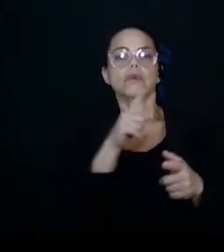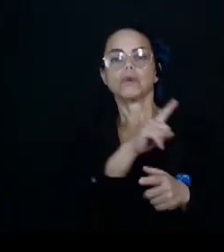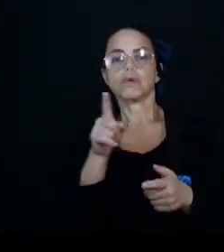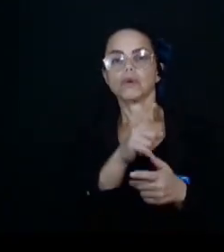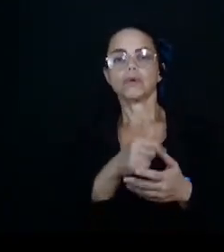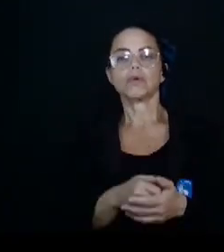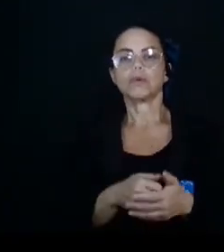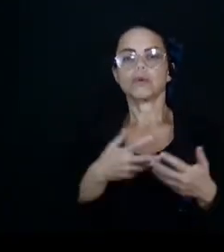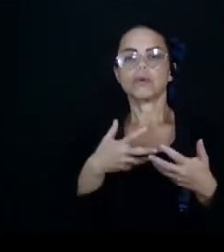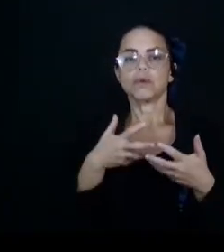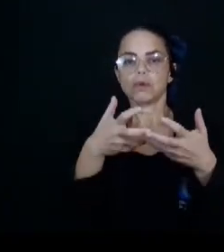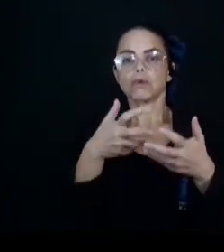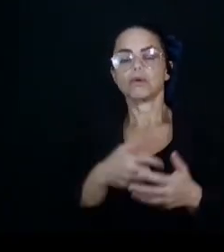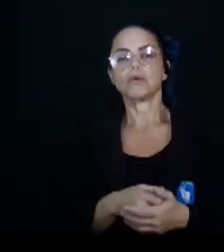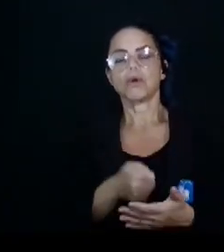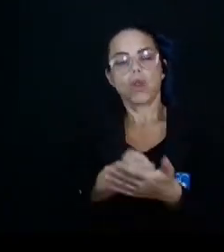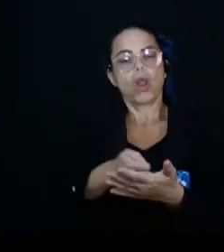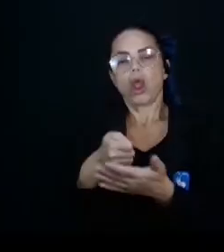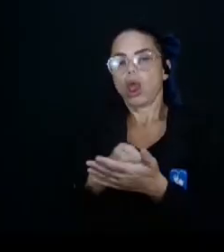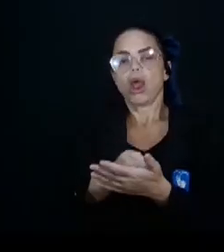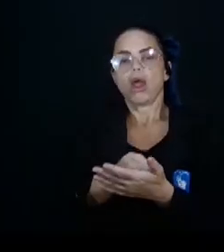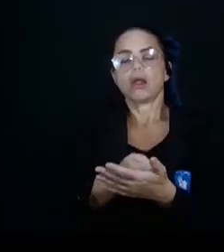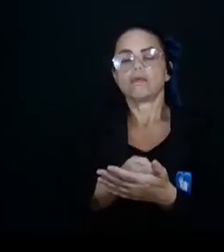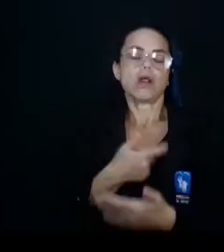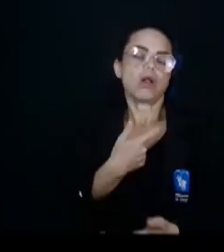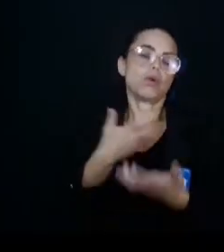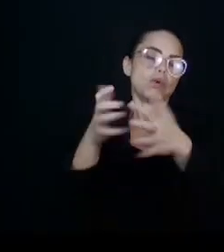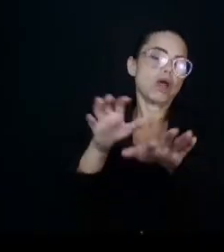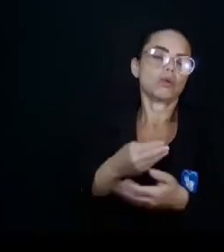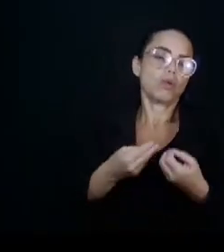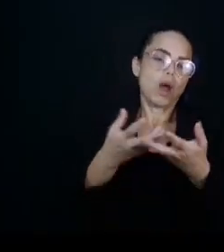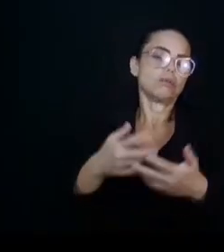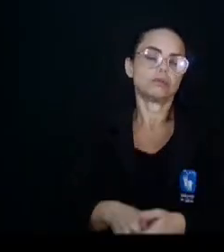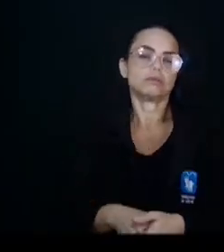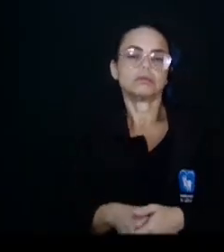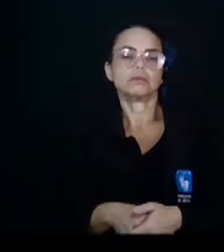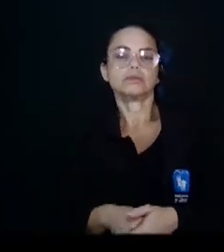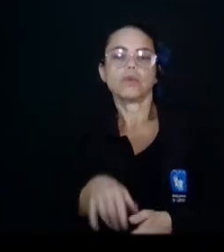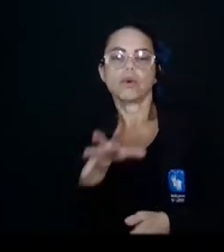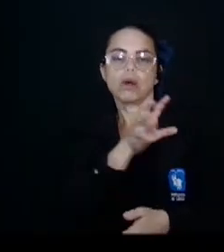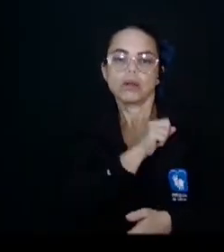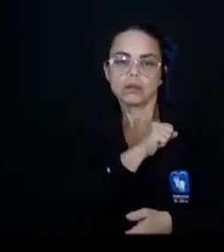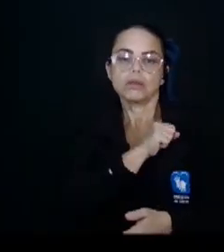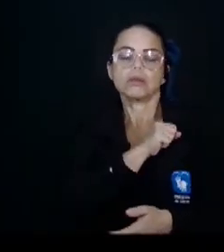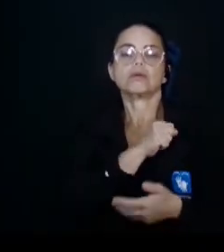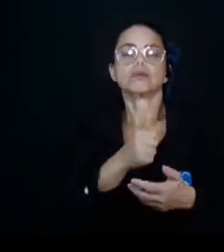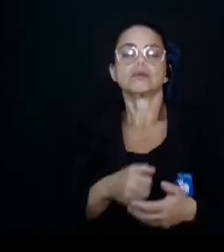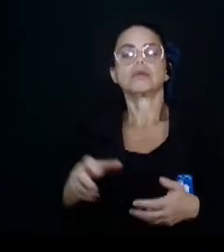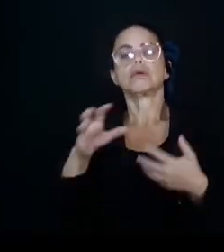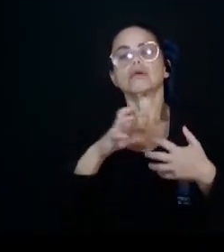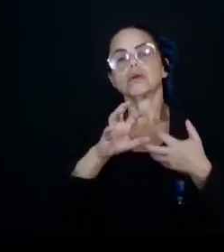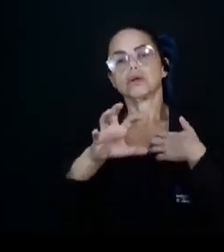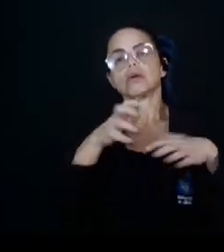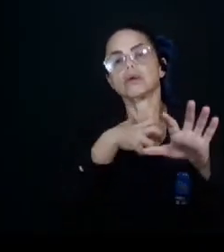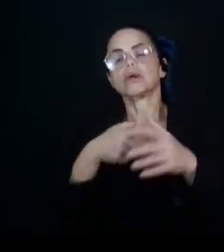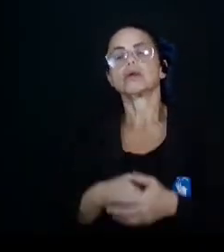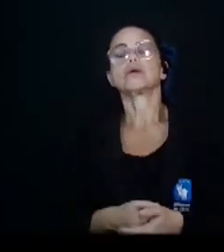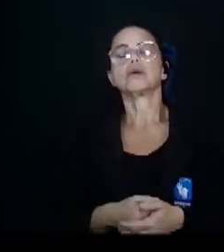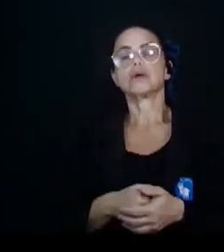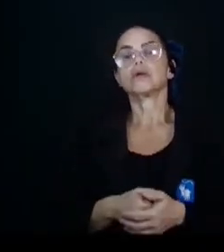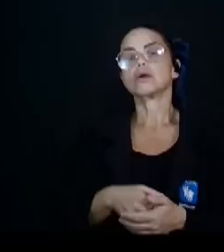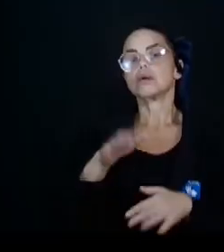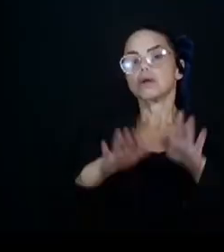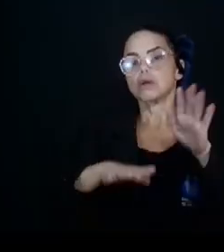é obrigatória. Claro, é um ato de amor, é um ato de altruísmo, mas eu digo assim, às vezes a gente tem medo